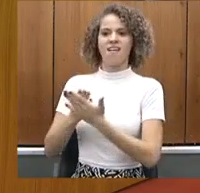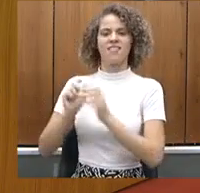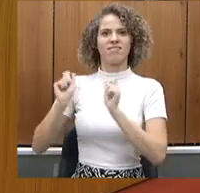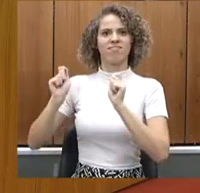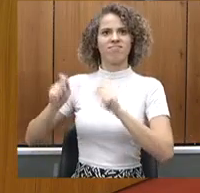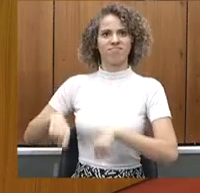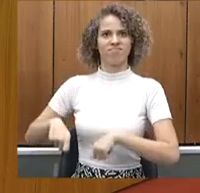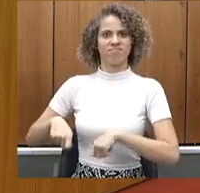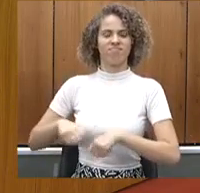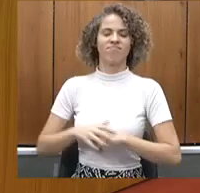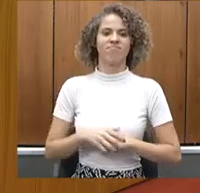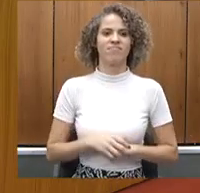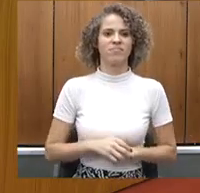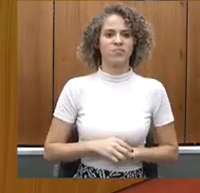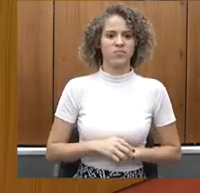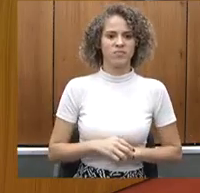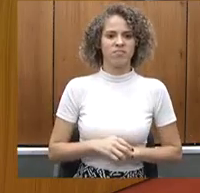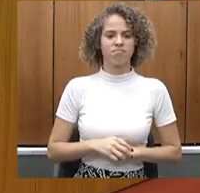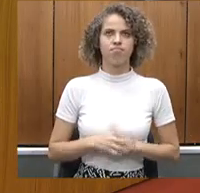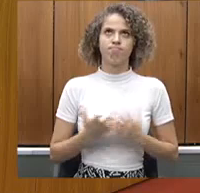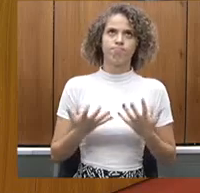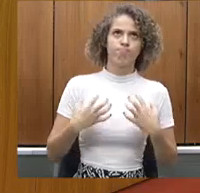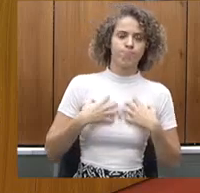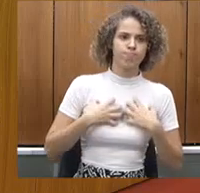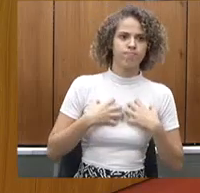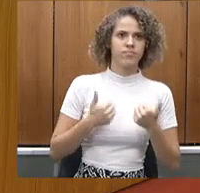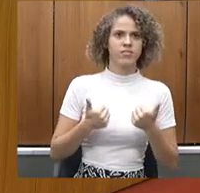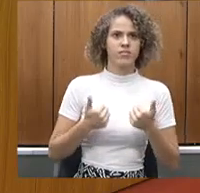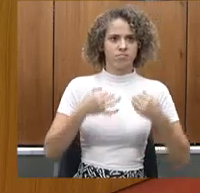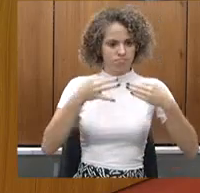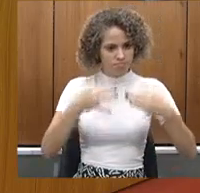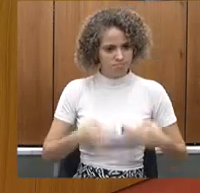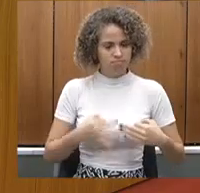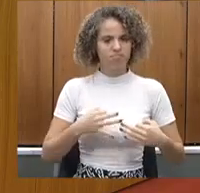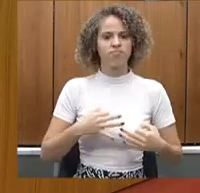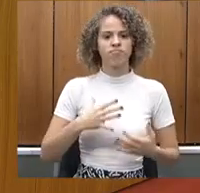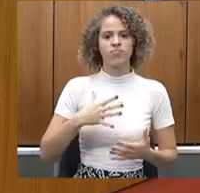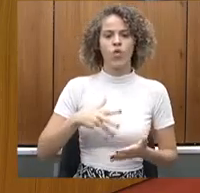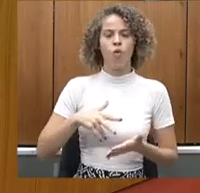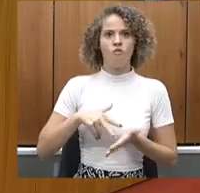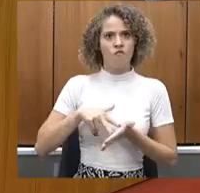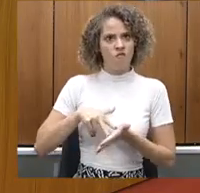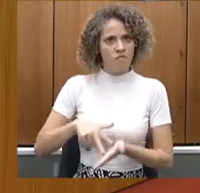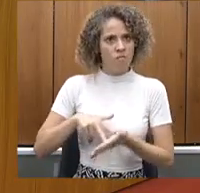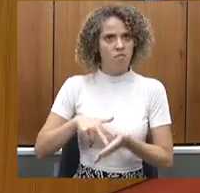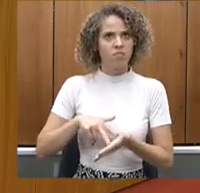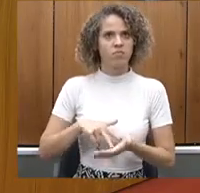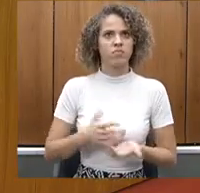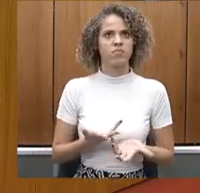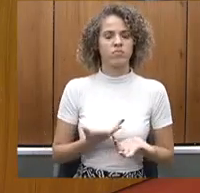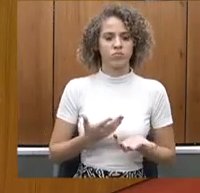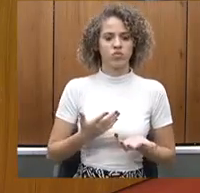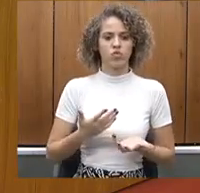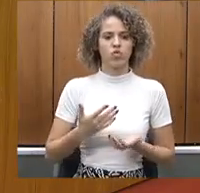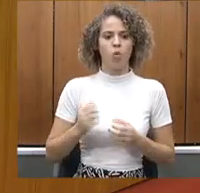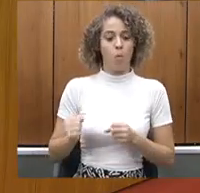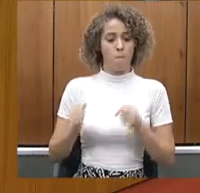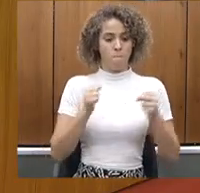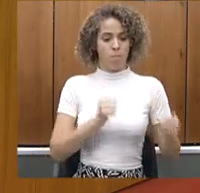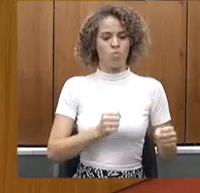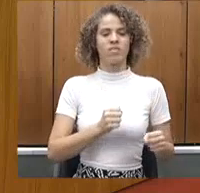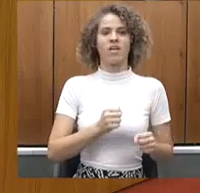especialmente com mais eu diria com mais certeza nas ações do poder público